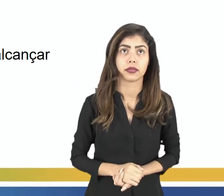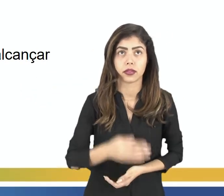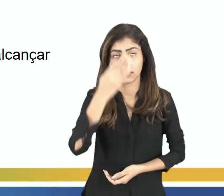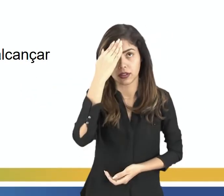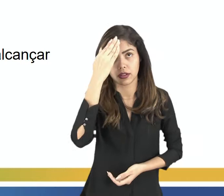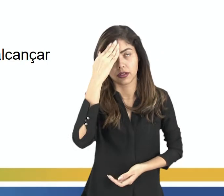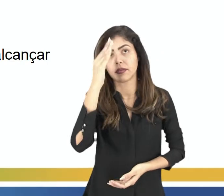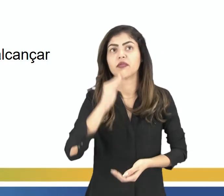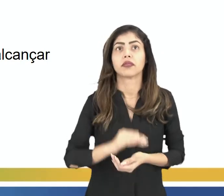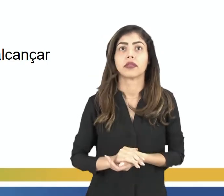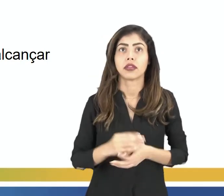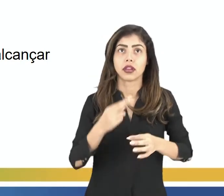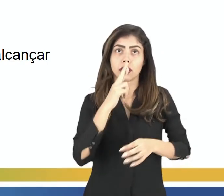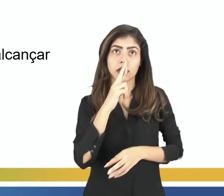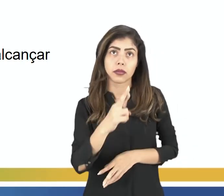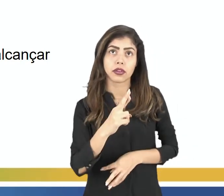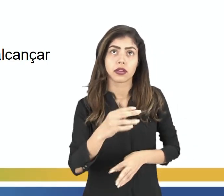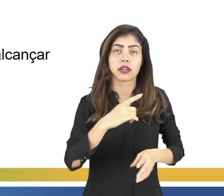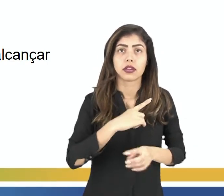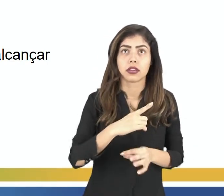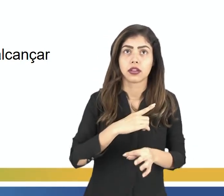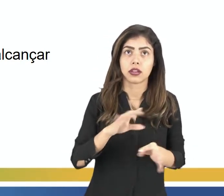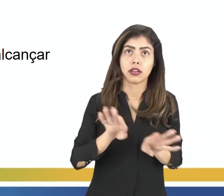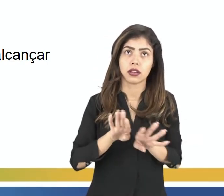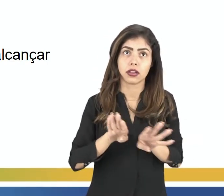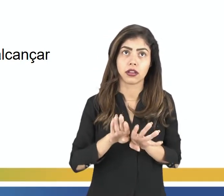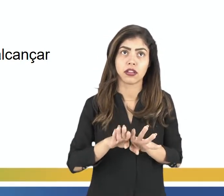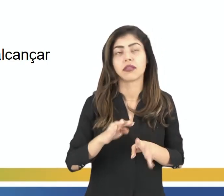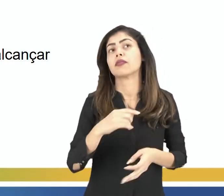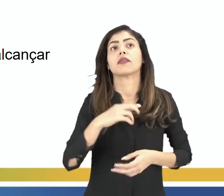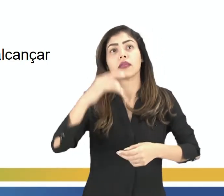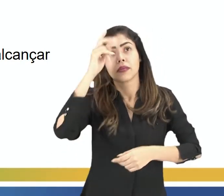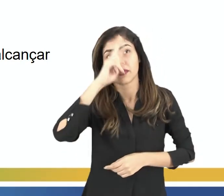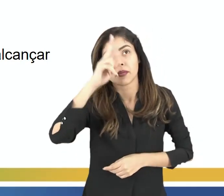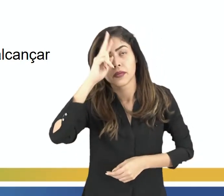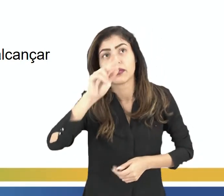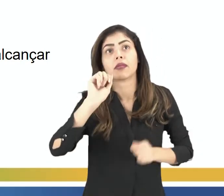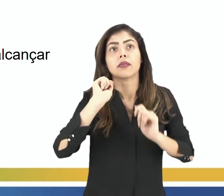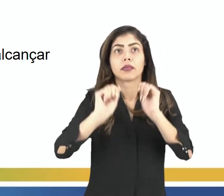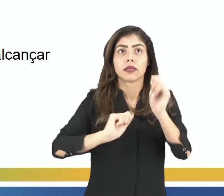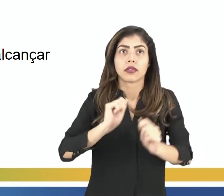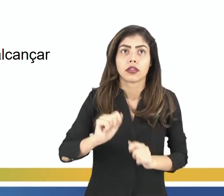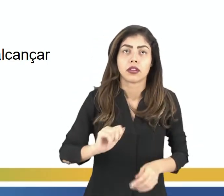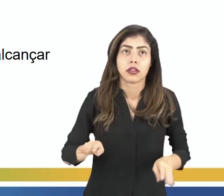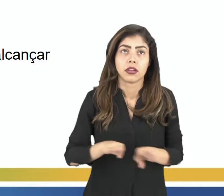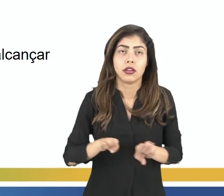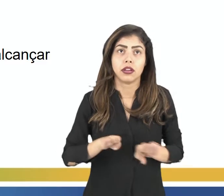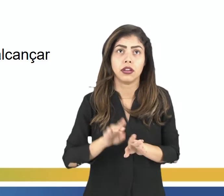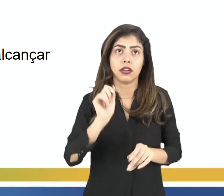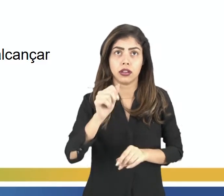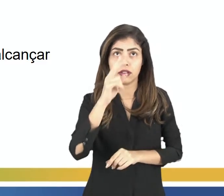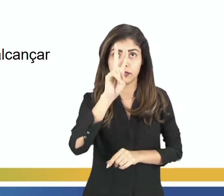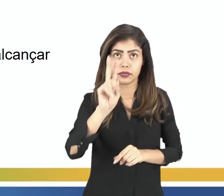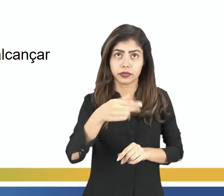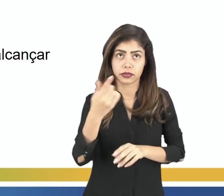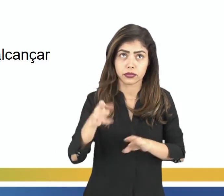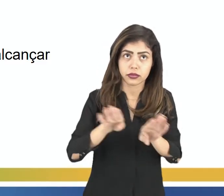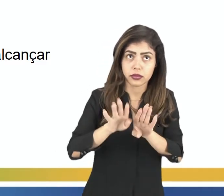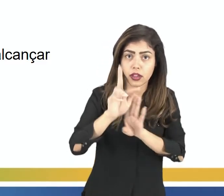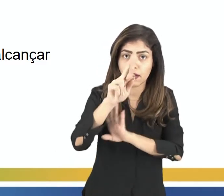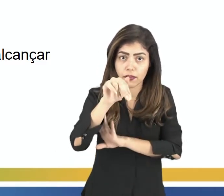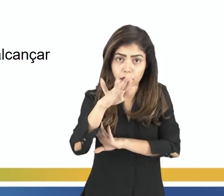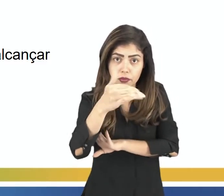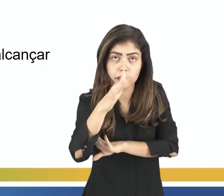Para entender a resolução de inequações logarítmicas, é preciso lembrar as equações logarítmicas e também a função